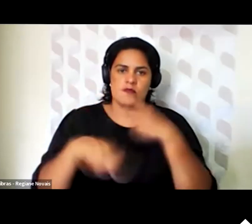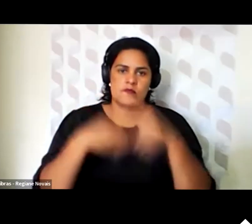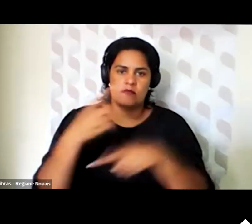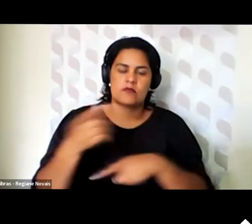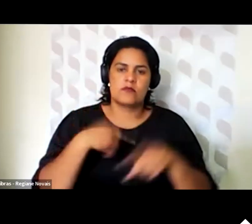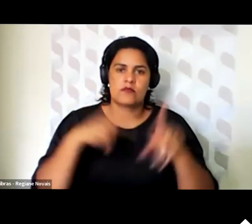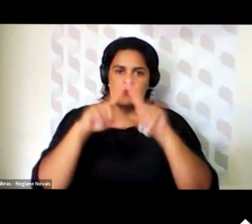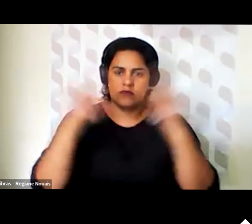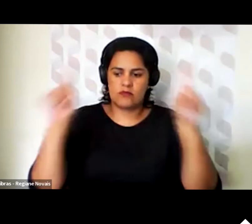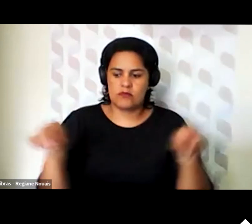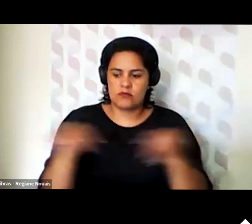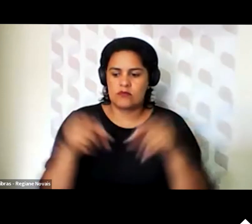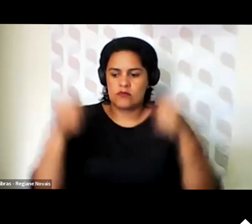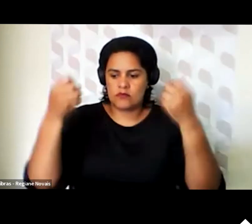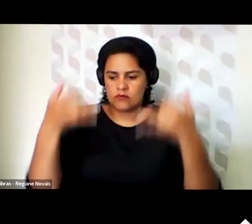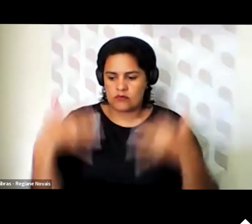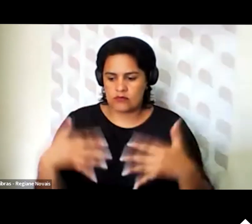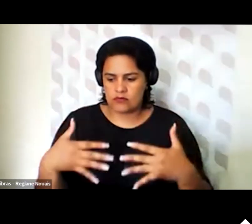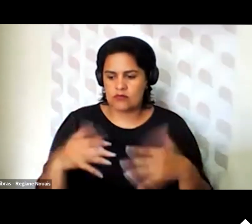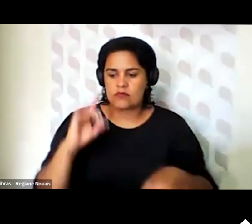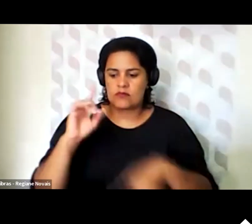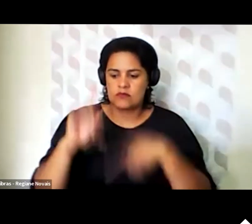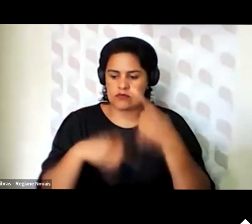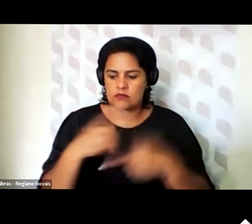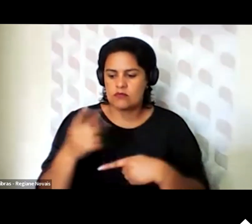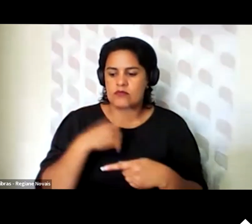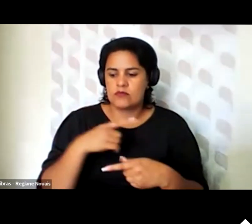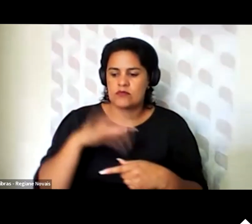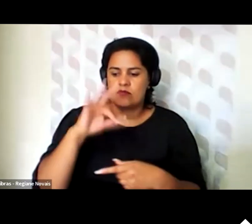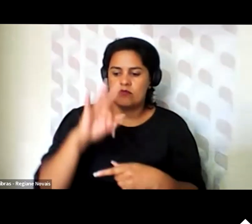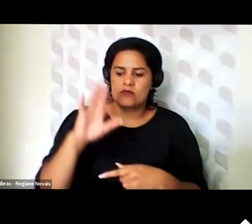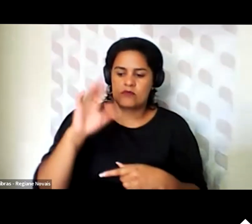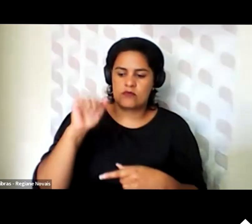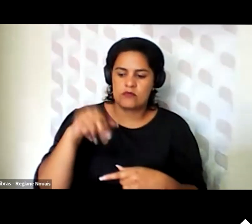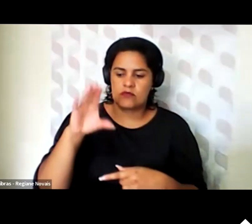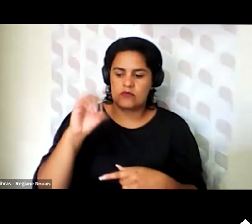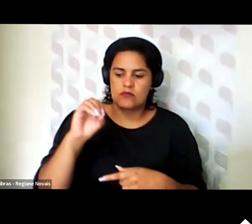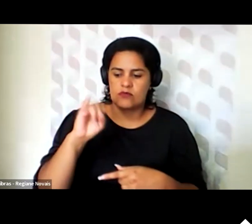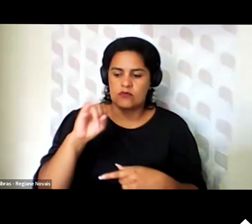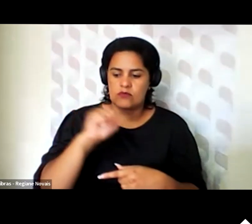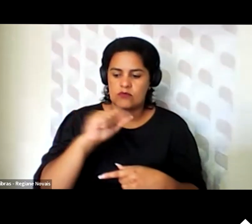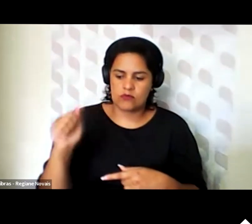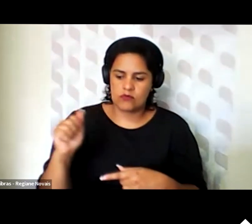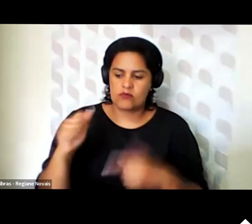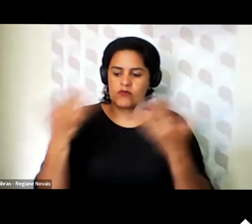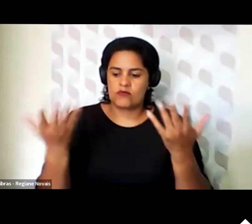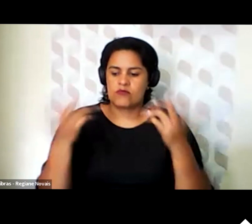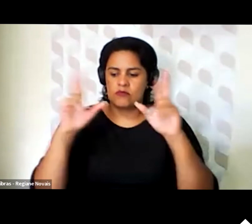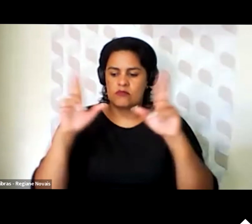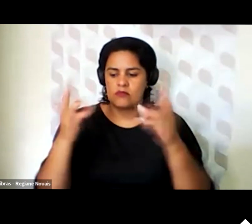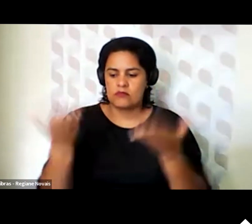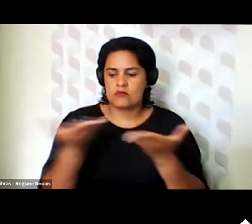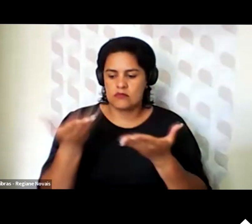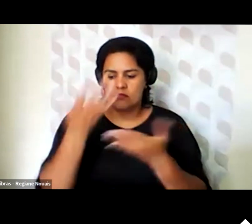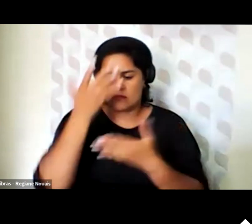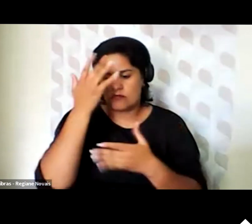e, por fim, teremos o discurso de Françoise Verge e um painel sobre a cultura. Esperamos vê-los todos e todas amanhã, aqui na